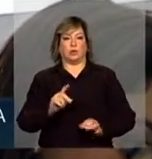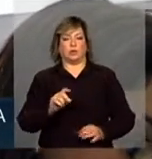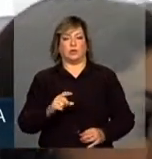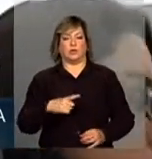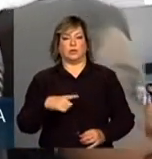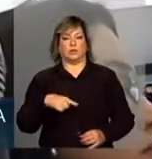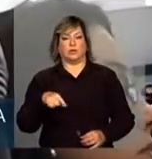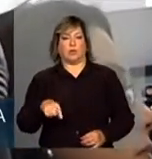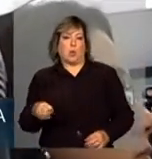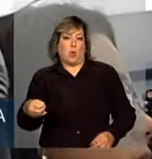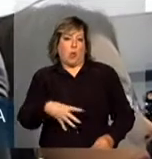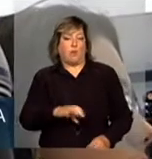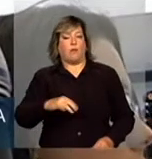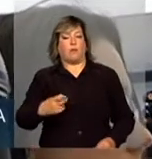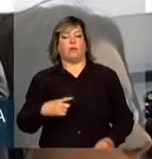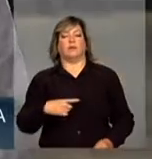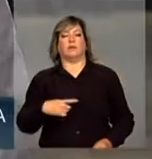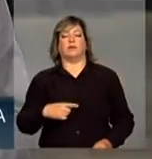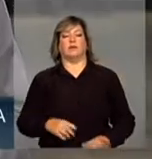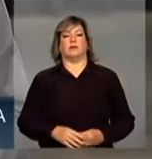que já existe para movimentar carga de terceiro?